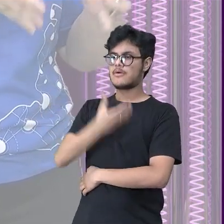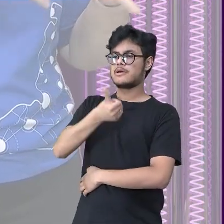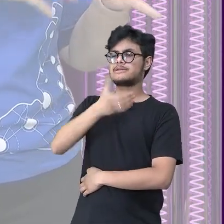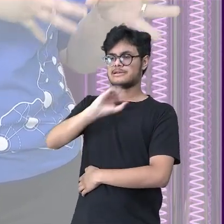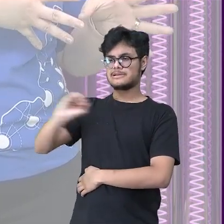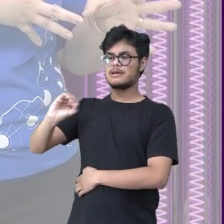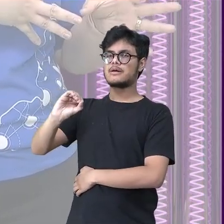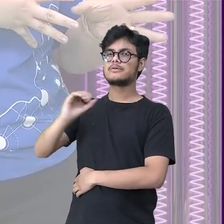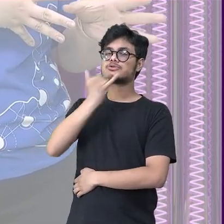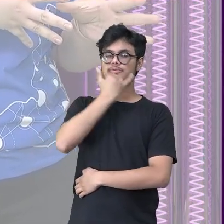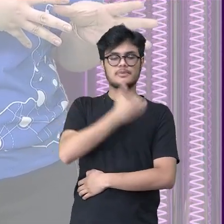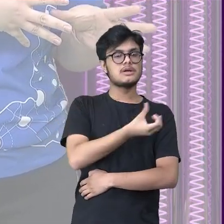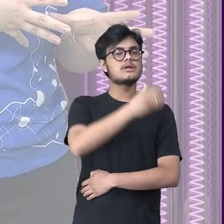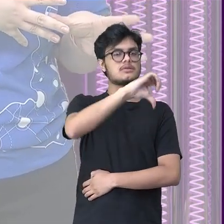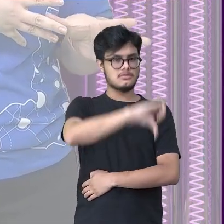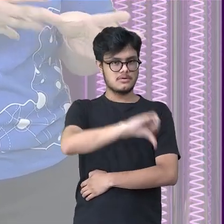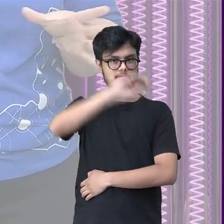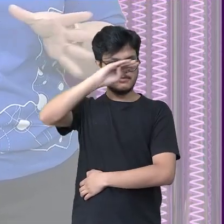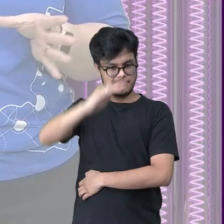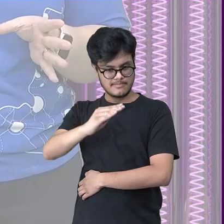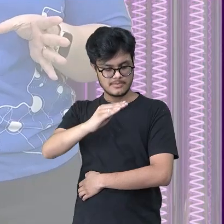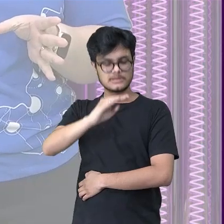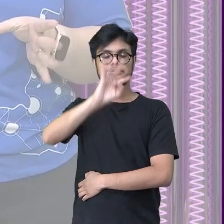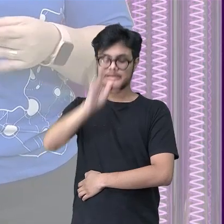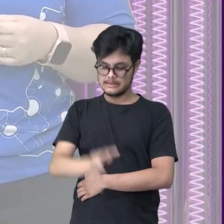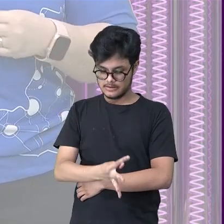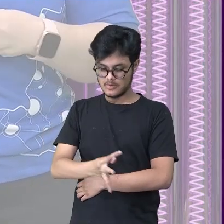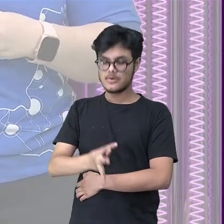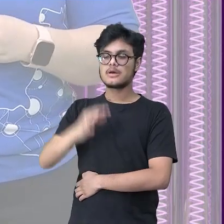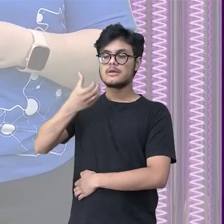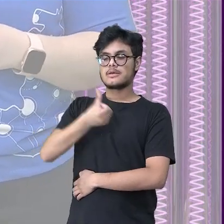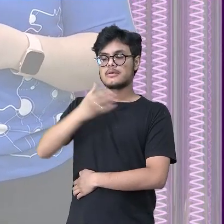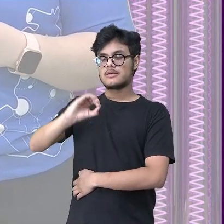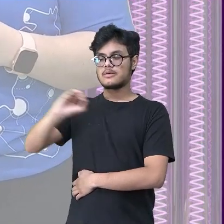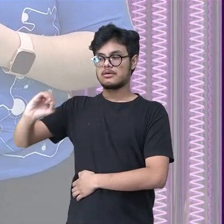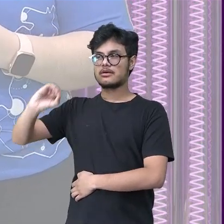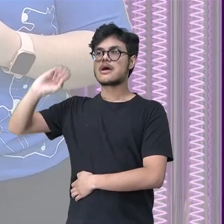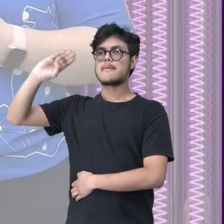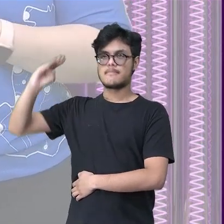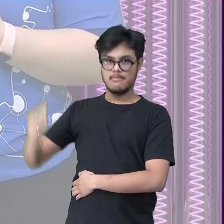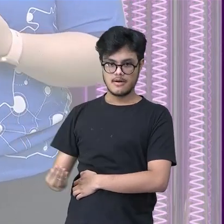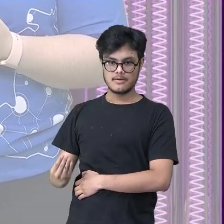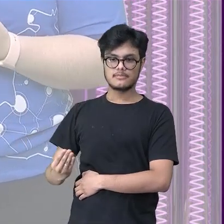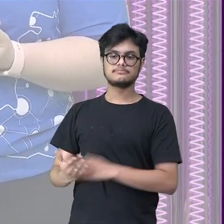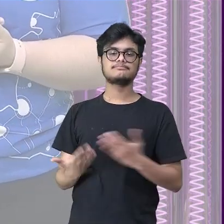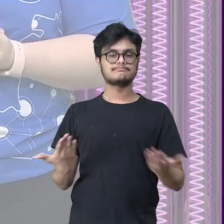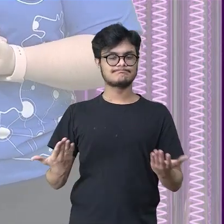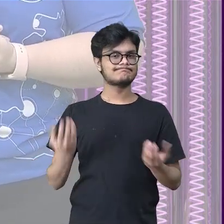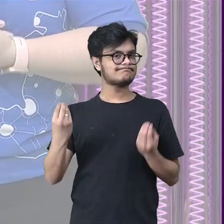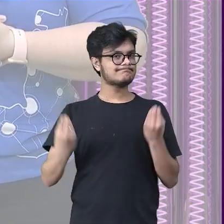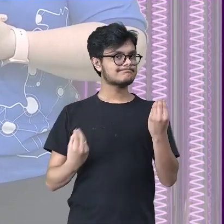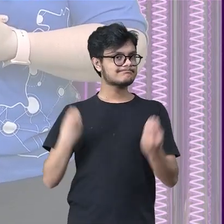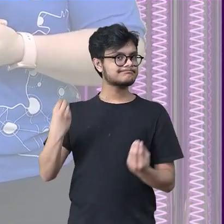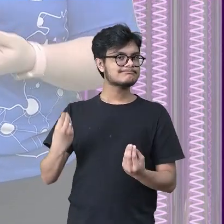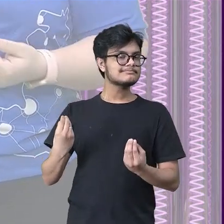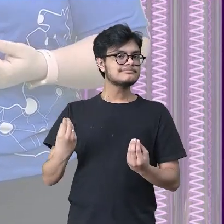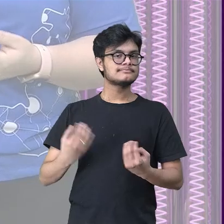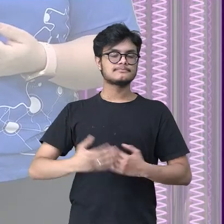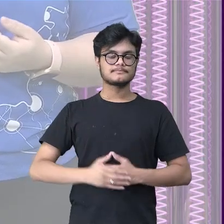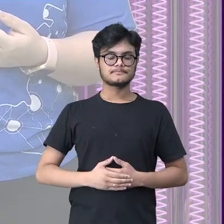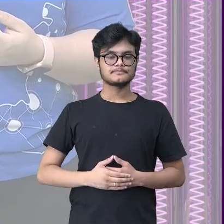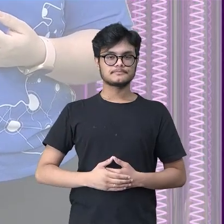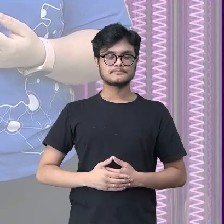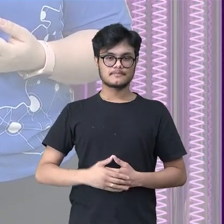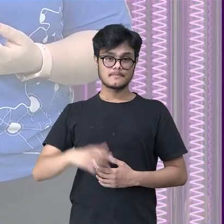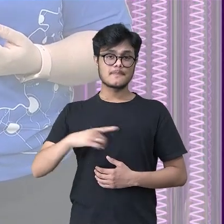trilhões e 600 bilhões de distância, né? Cada ano-luz. Então, imagine que essa estrela que é a mais próxima da Terra,